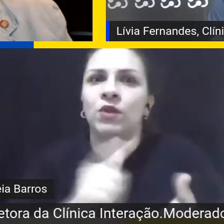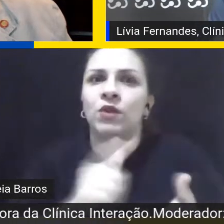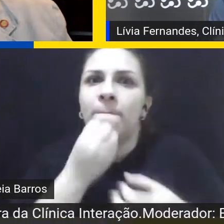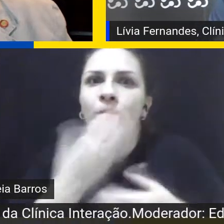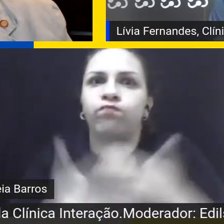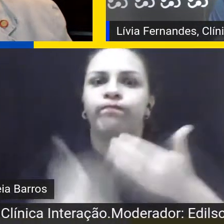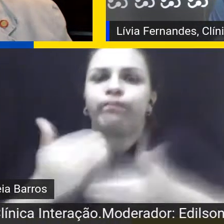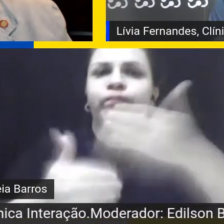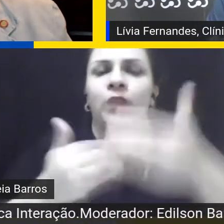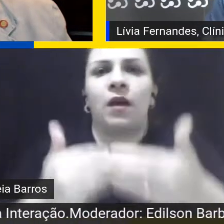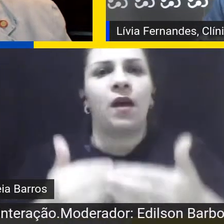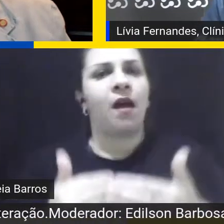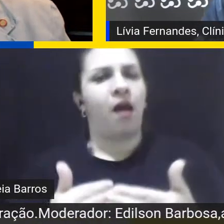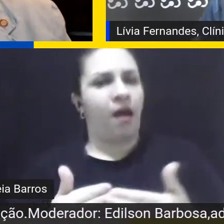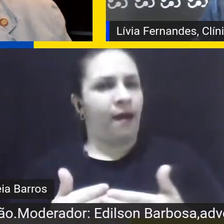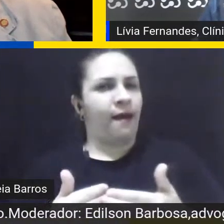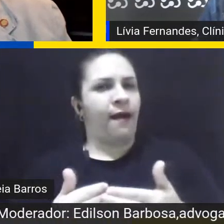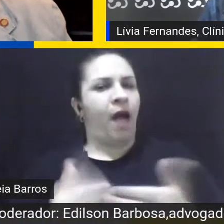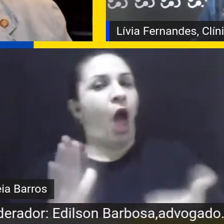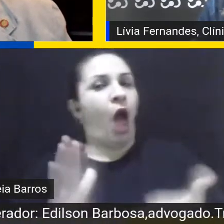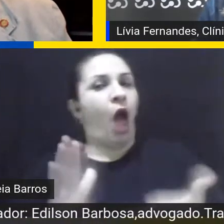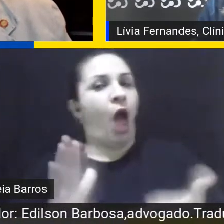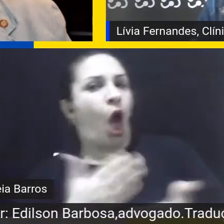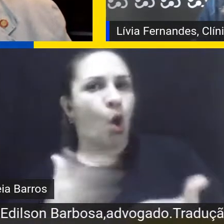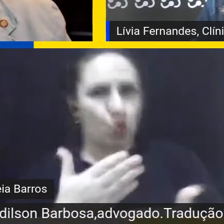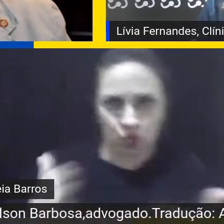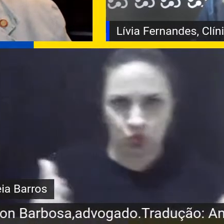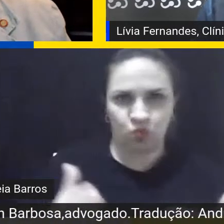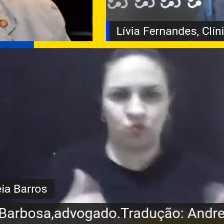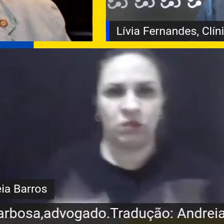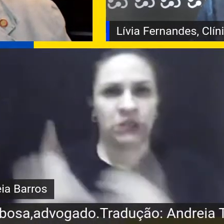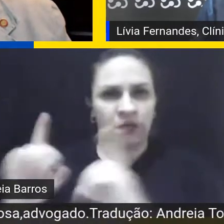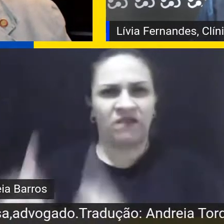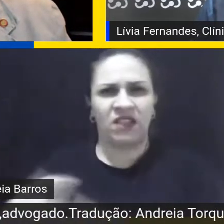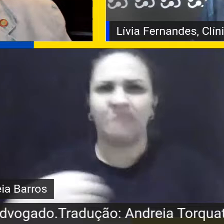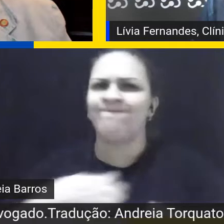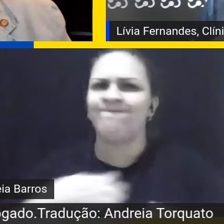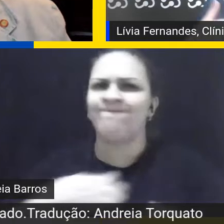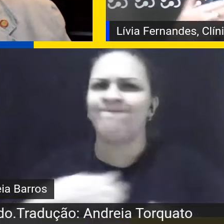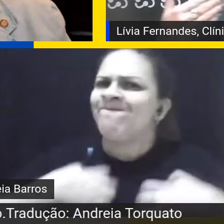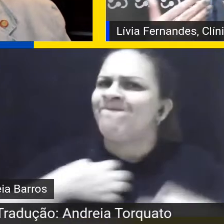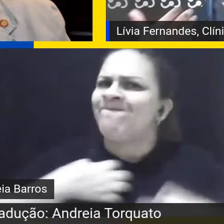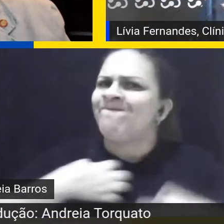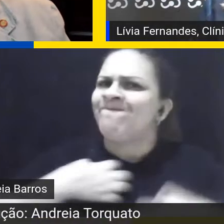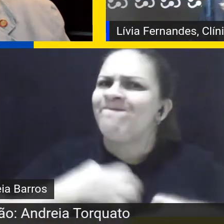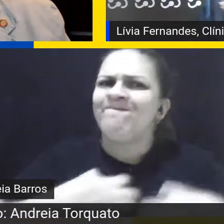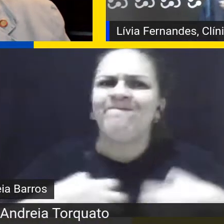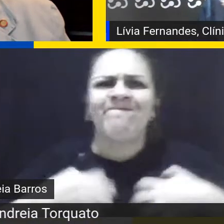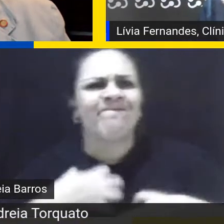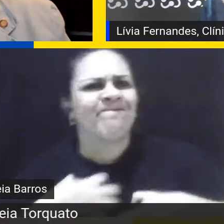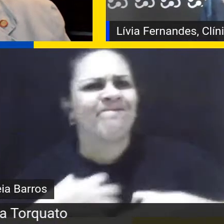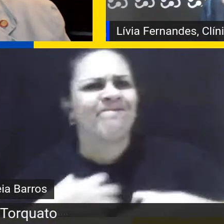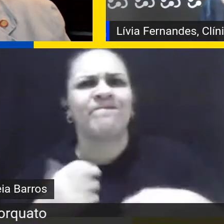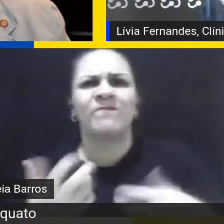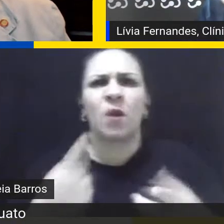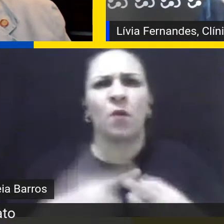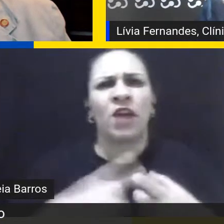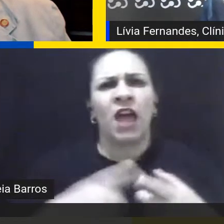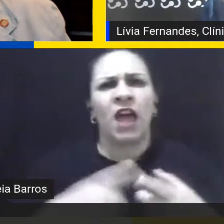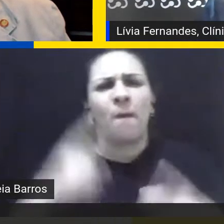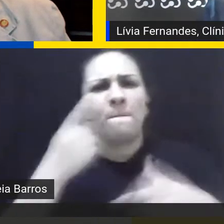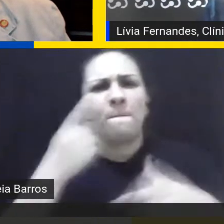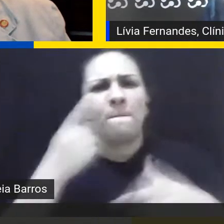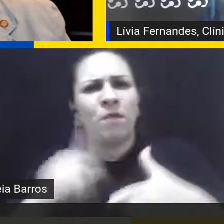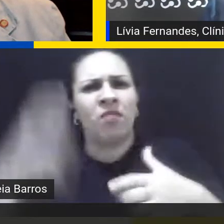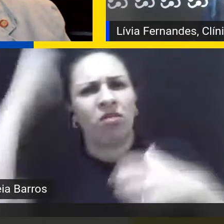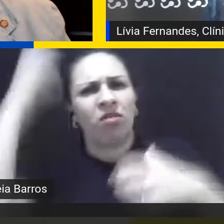algumas patologias me frustravam muito, porque pacientes degenerativos, a gente sabe que a gente